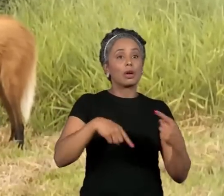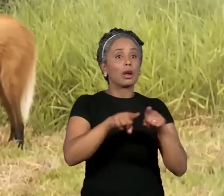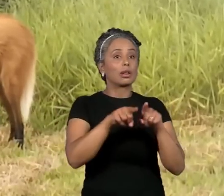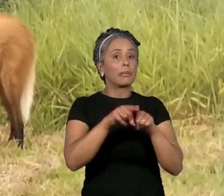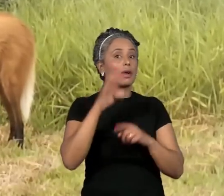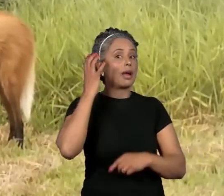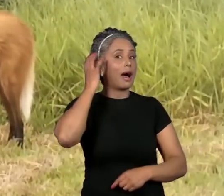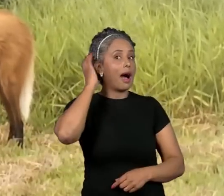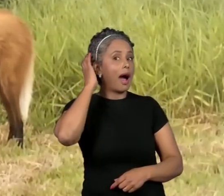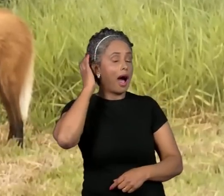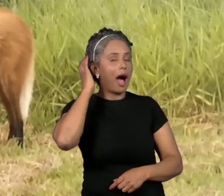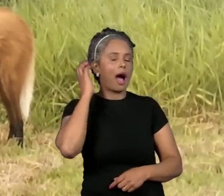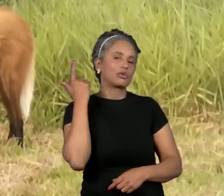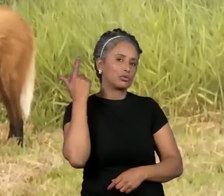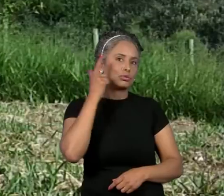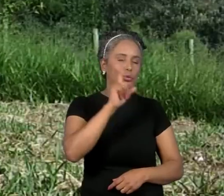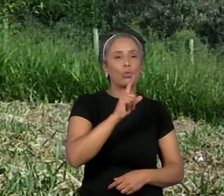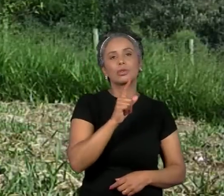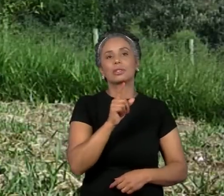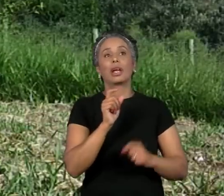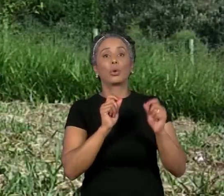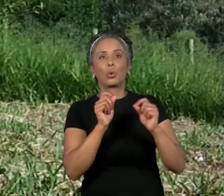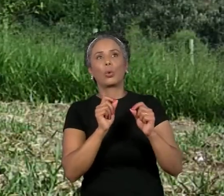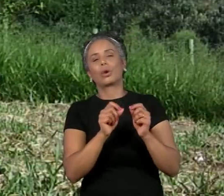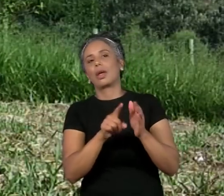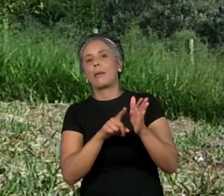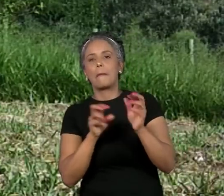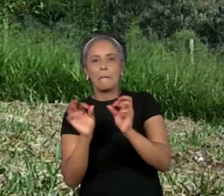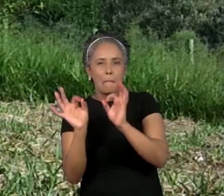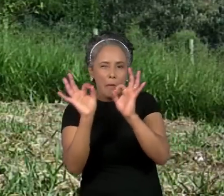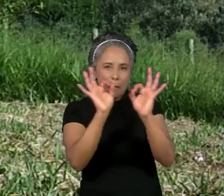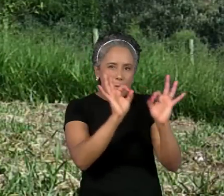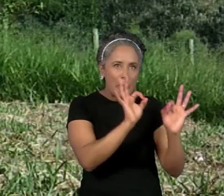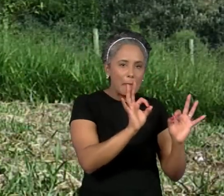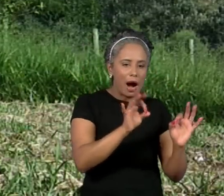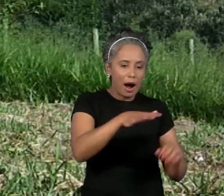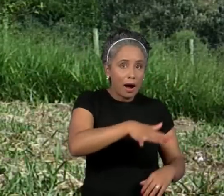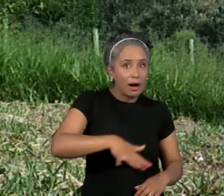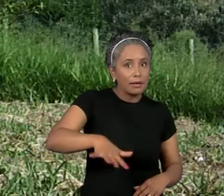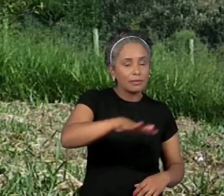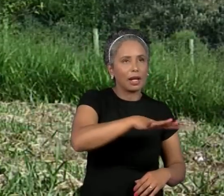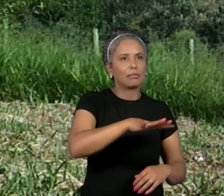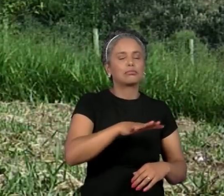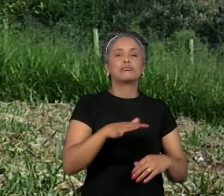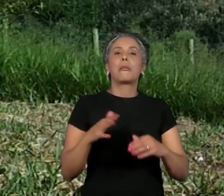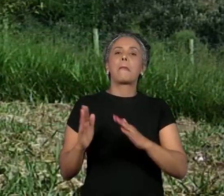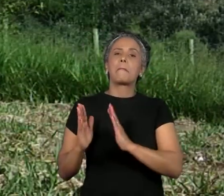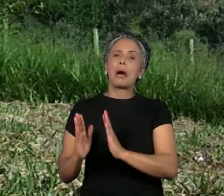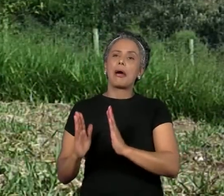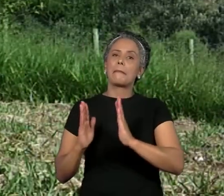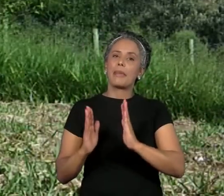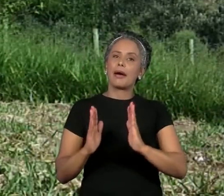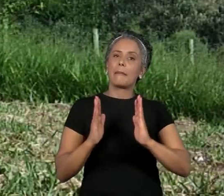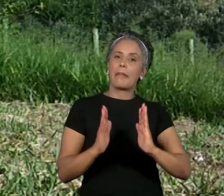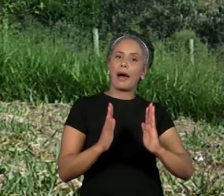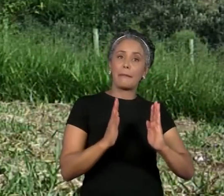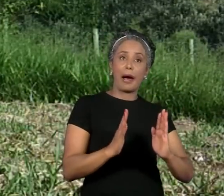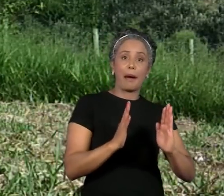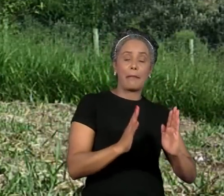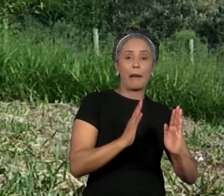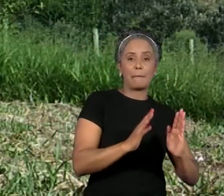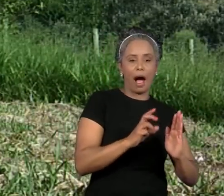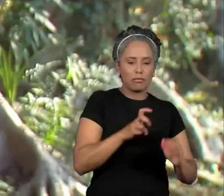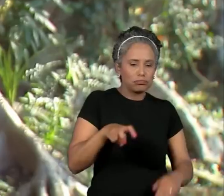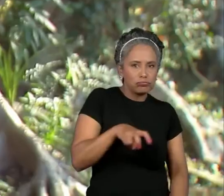você consegue fazer o monitoramento por terra. A partir disso, nós vamos acompanhando, monitorando a movimentação